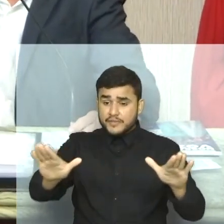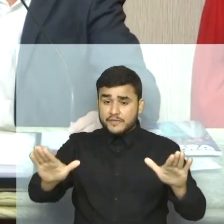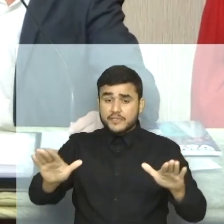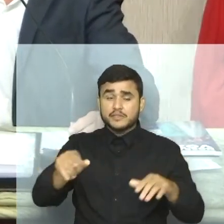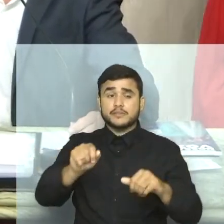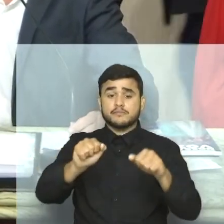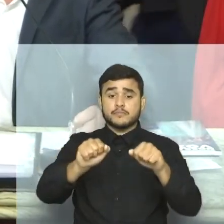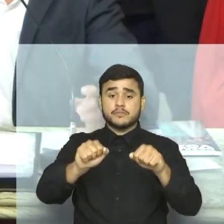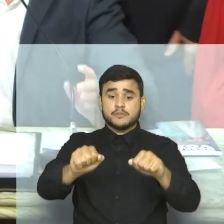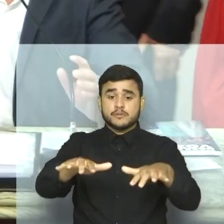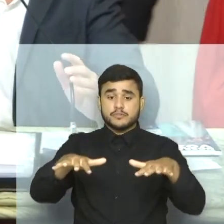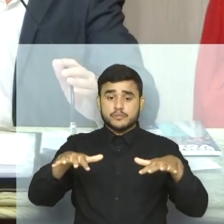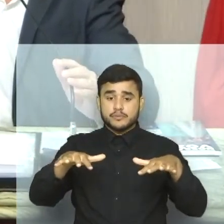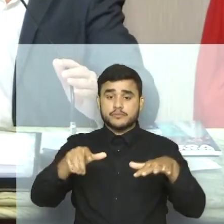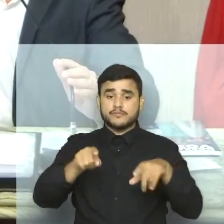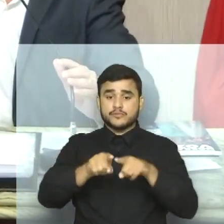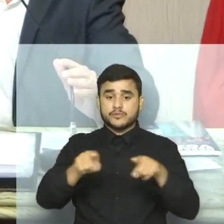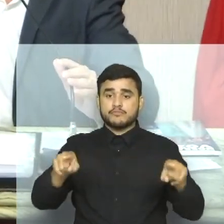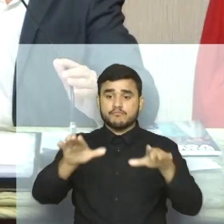lugares. Dá